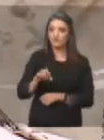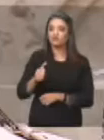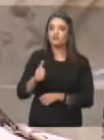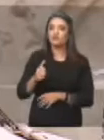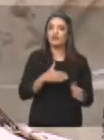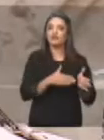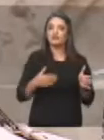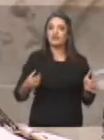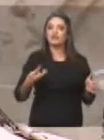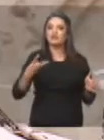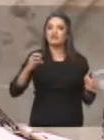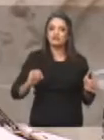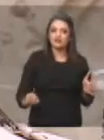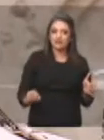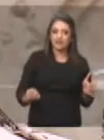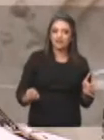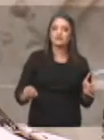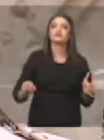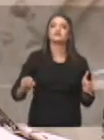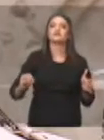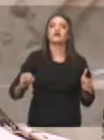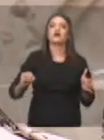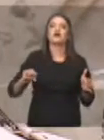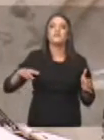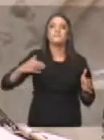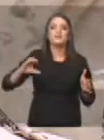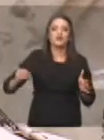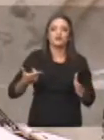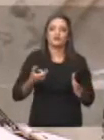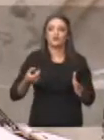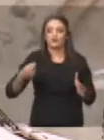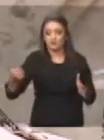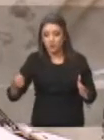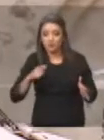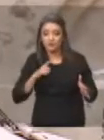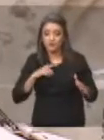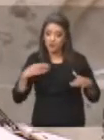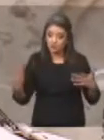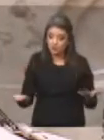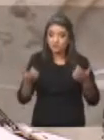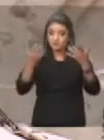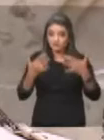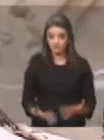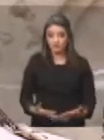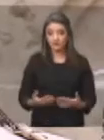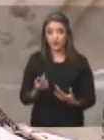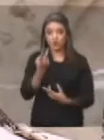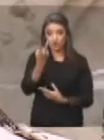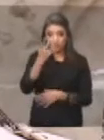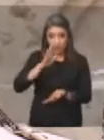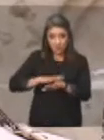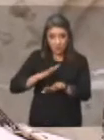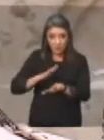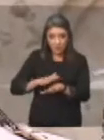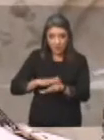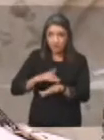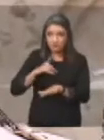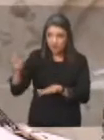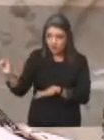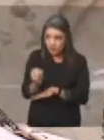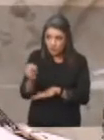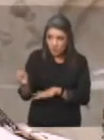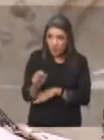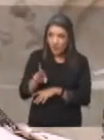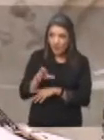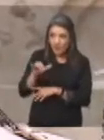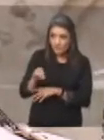2001. E, em sede policial, confirmou os fatos noticiados. Ouvido 2 vezes na fase inquisitorial, Raimundo relatou que no